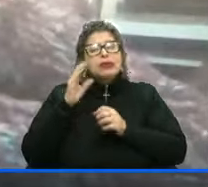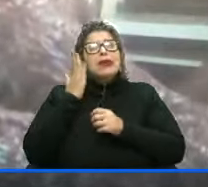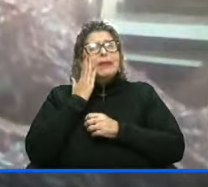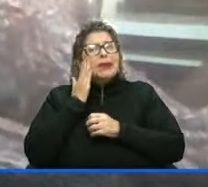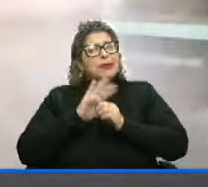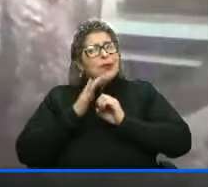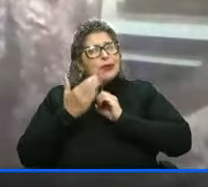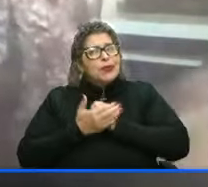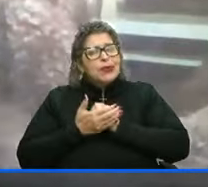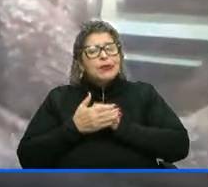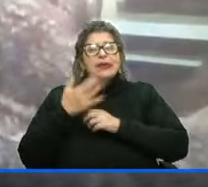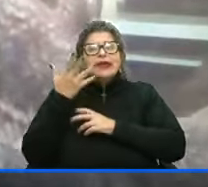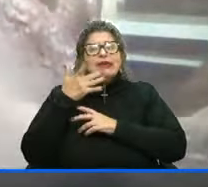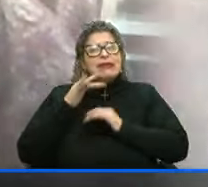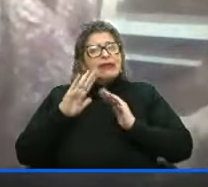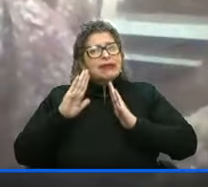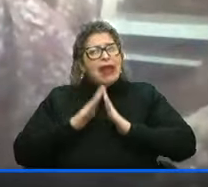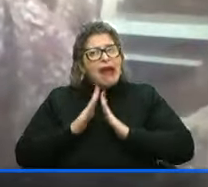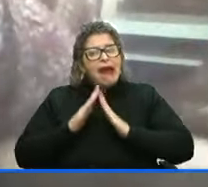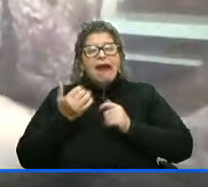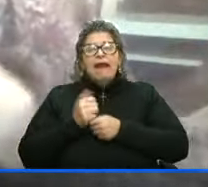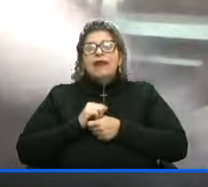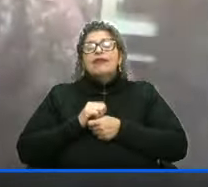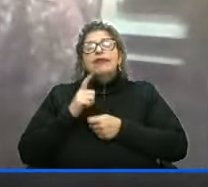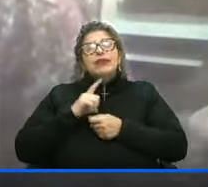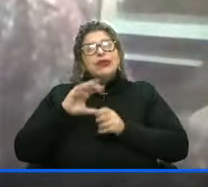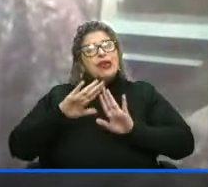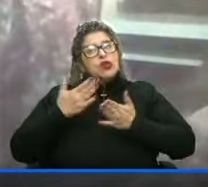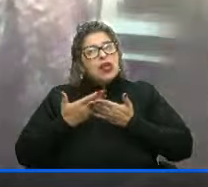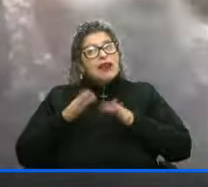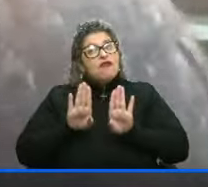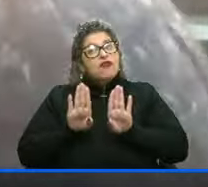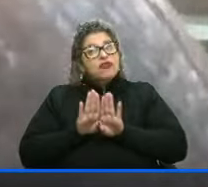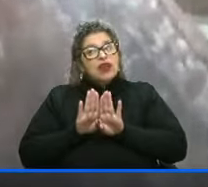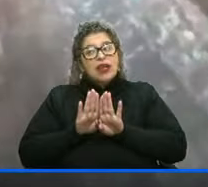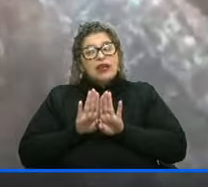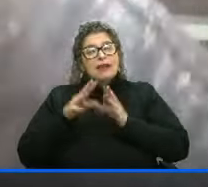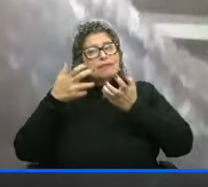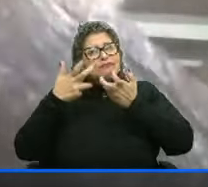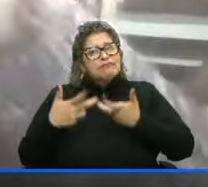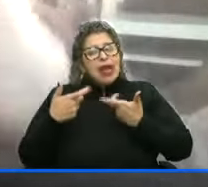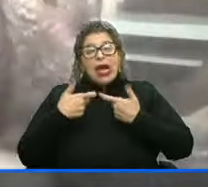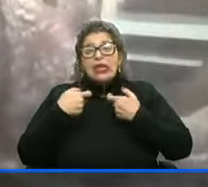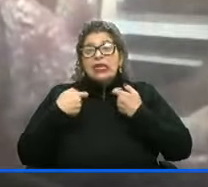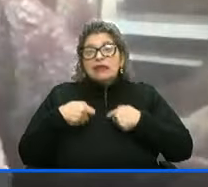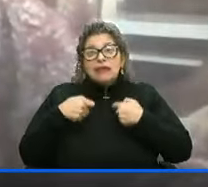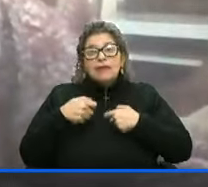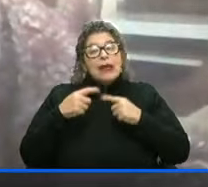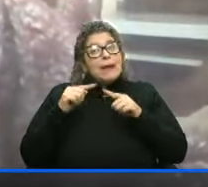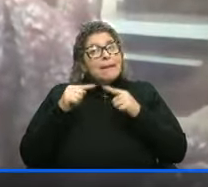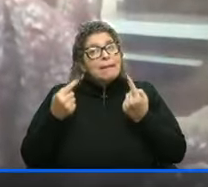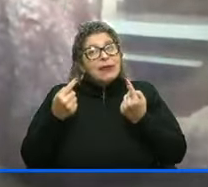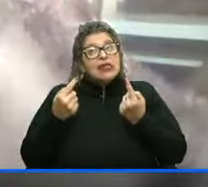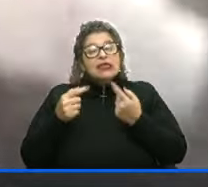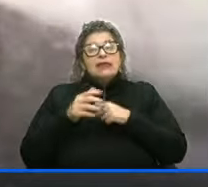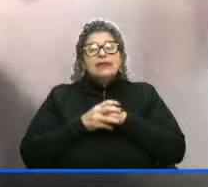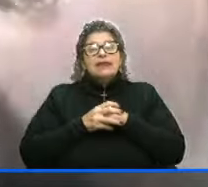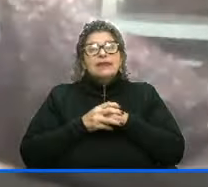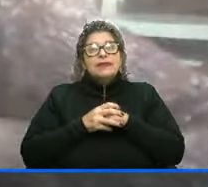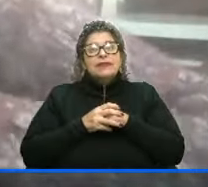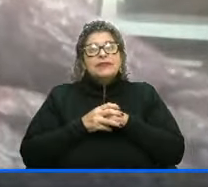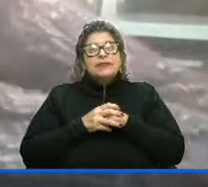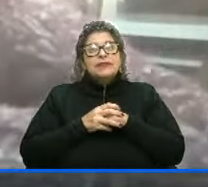sabemos que as crianças estão em casa, que as escolas não estavam abertas, então ela não retrata a necessidade. Mas vamos dizer assim, e agora